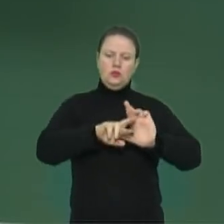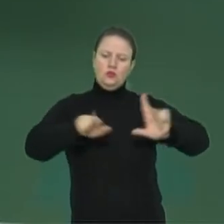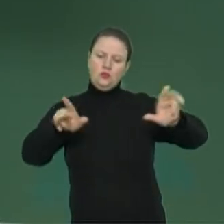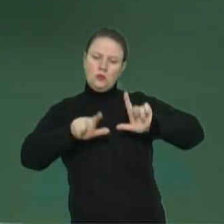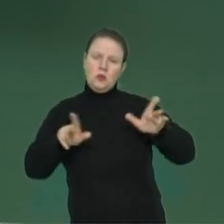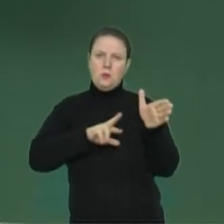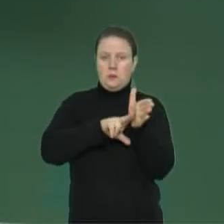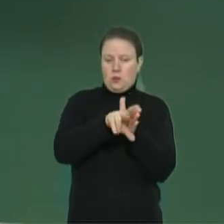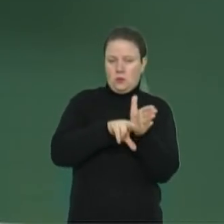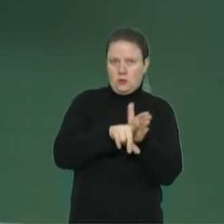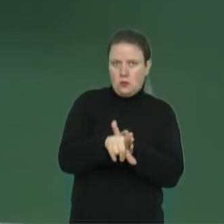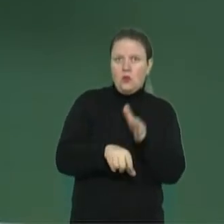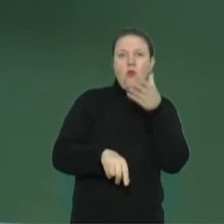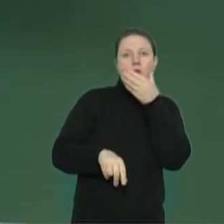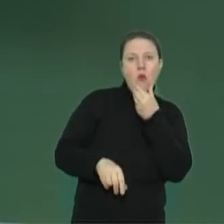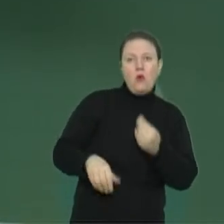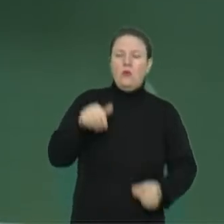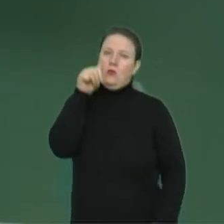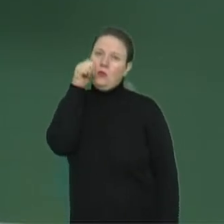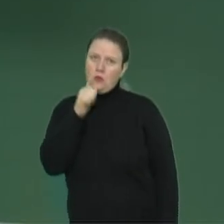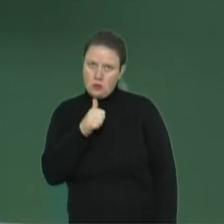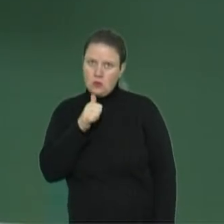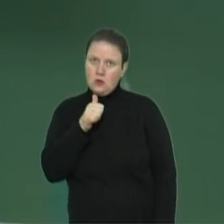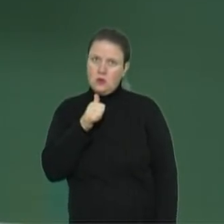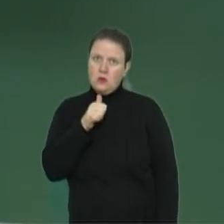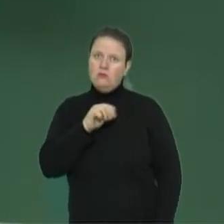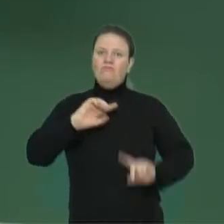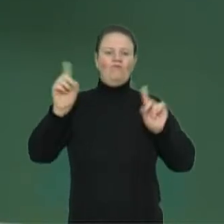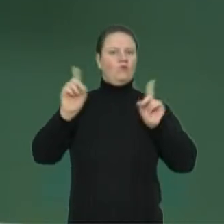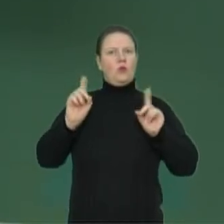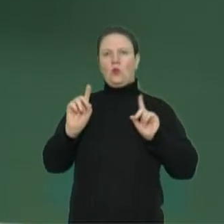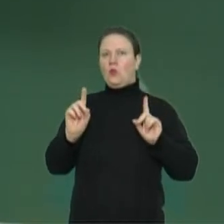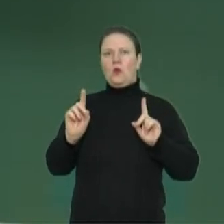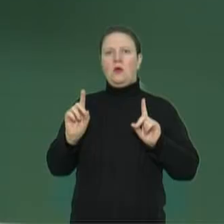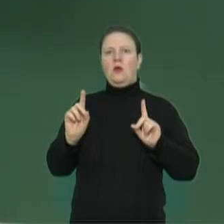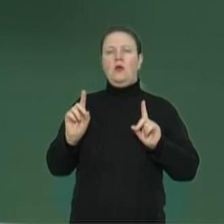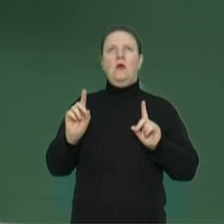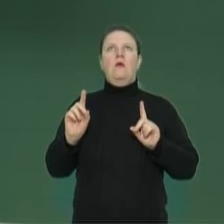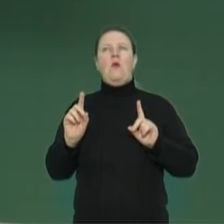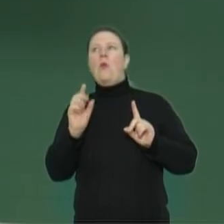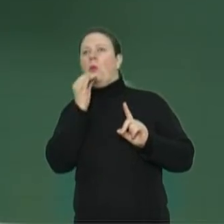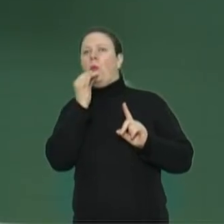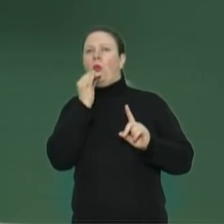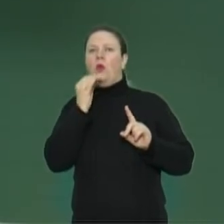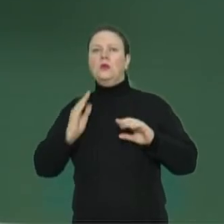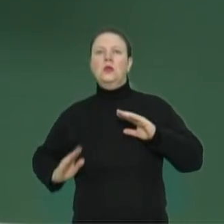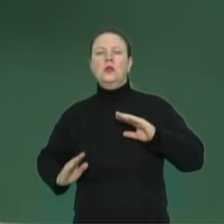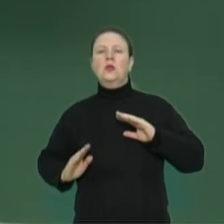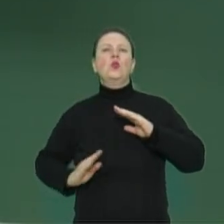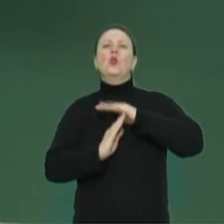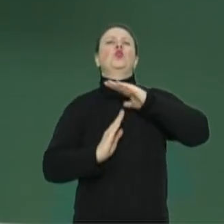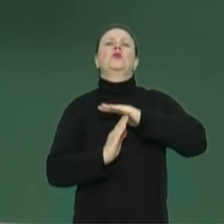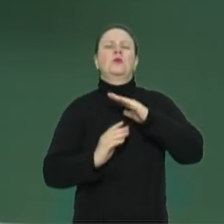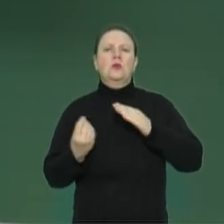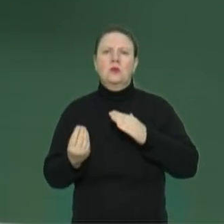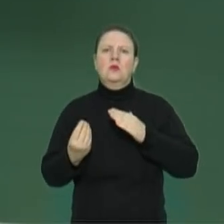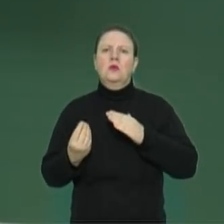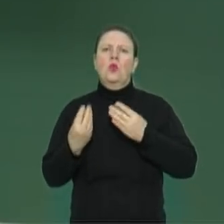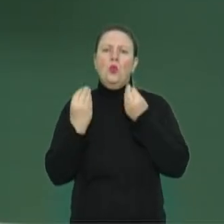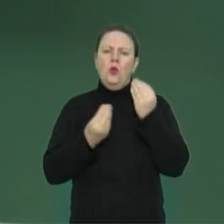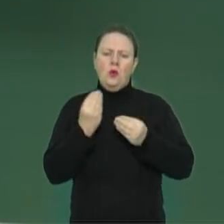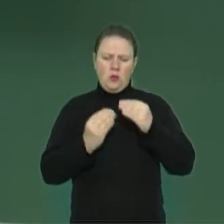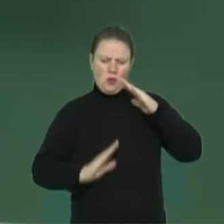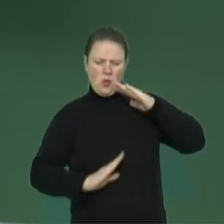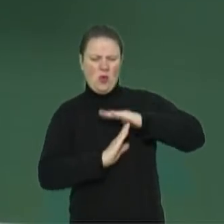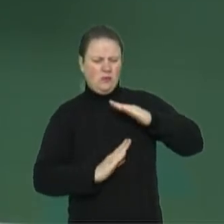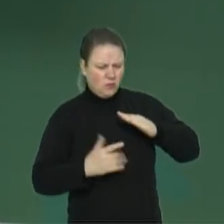entre homem e mulher, essas diferenças não são suficientes, né, para colocar a mulher na sociedade como um ser inferior